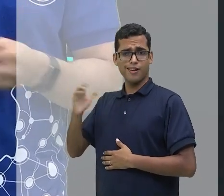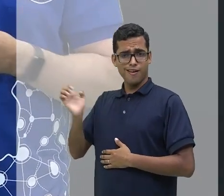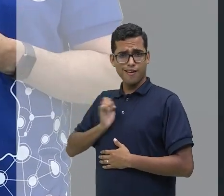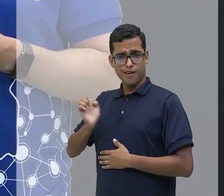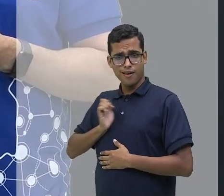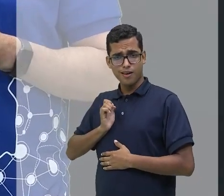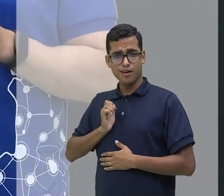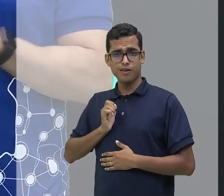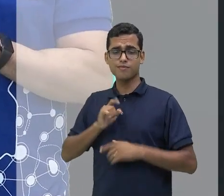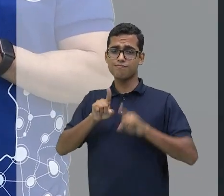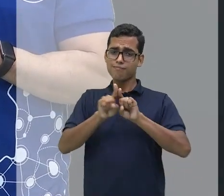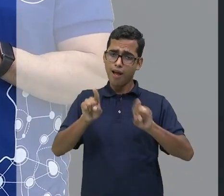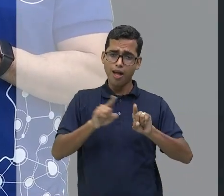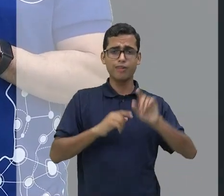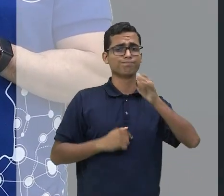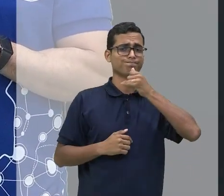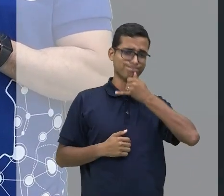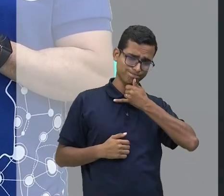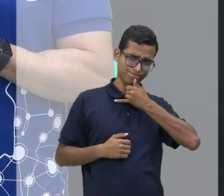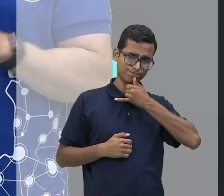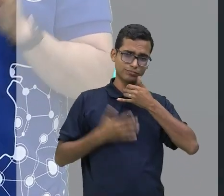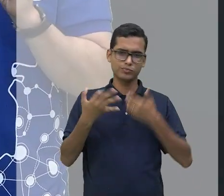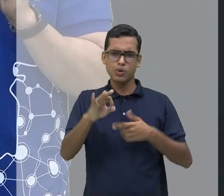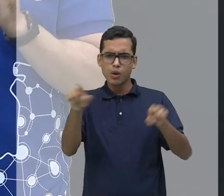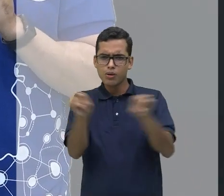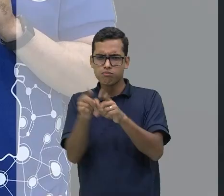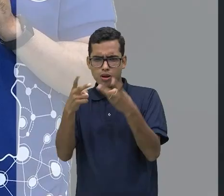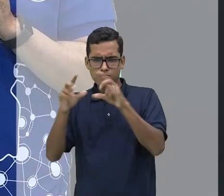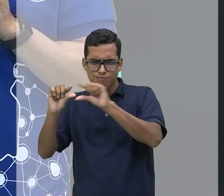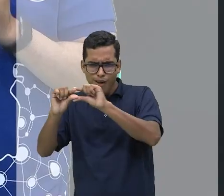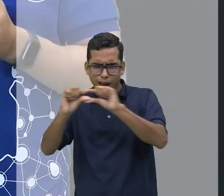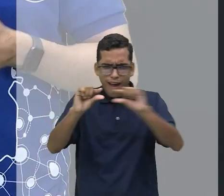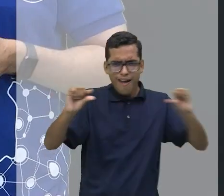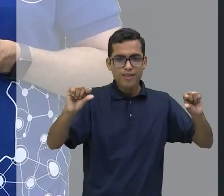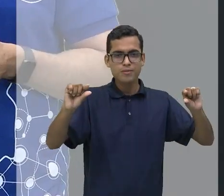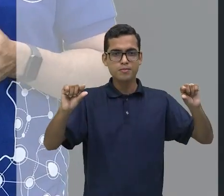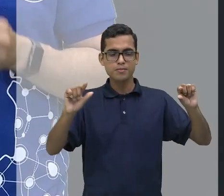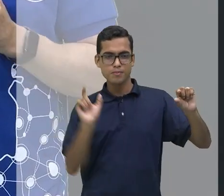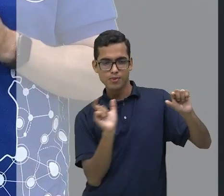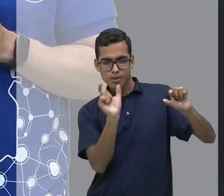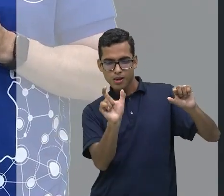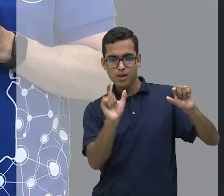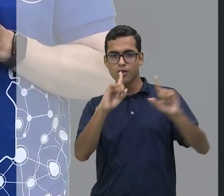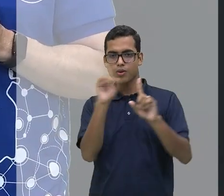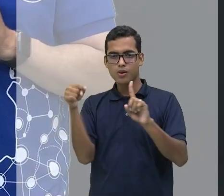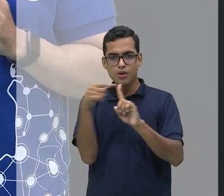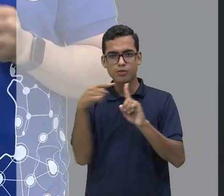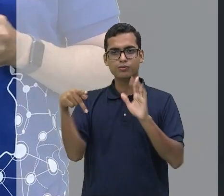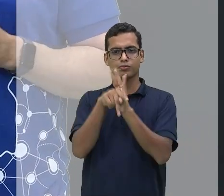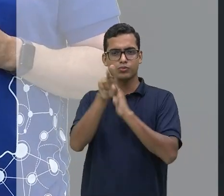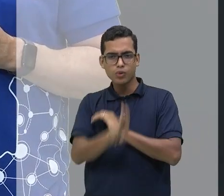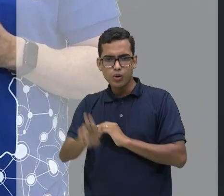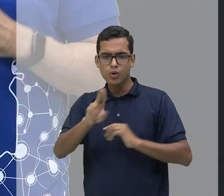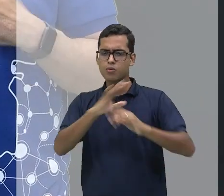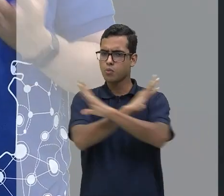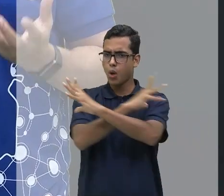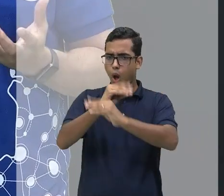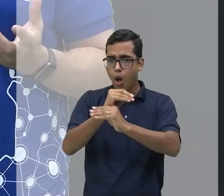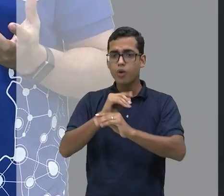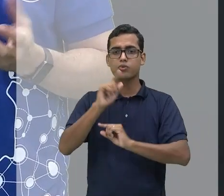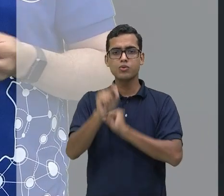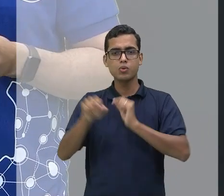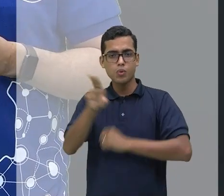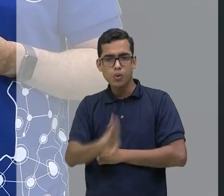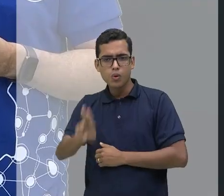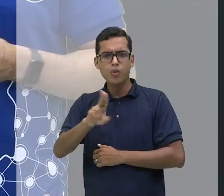Ele é rico, porém infeliz. Tá certo? Repararam na função da conjunção, da linking words aqui? Ela evita, dentre